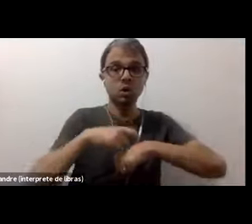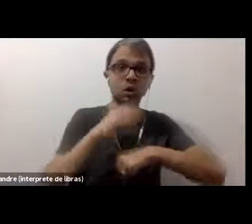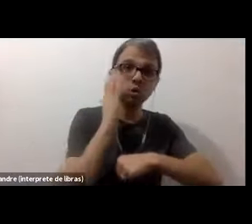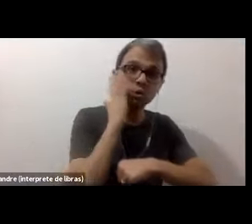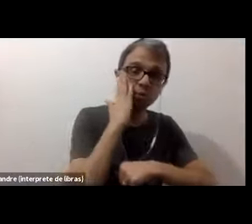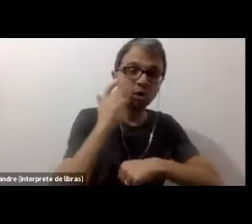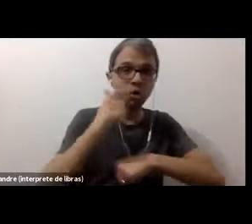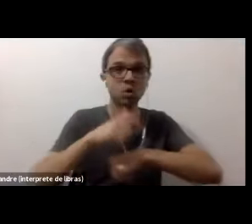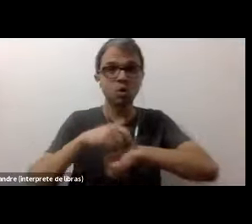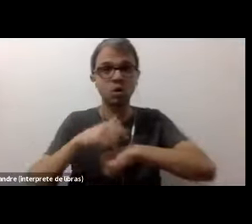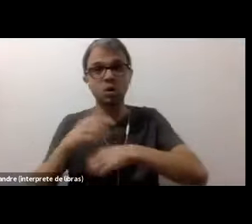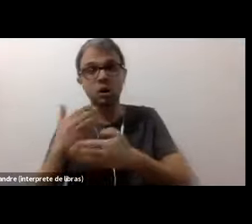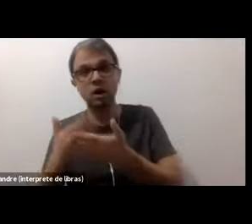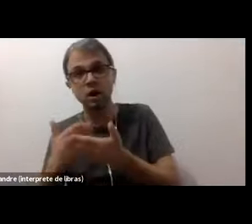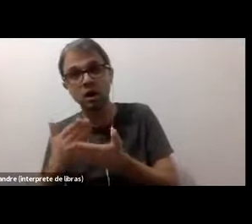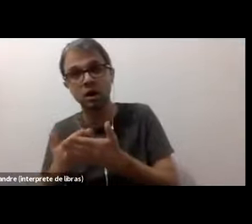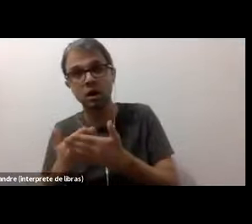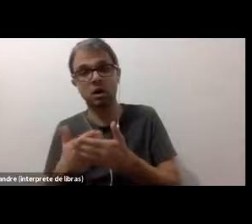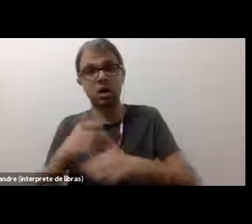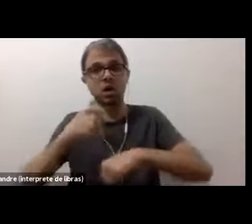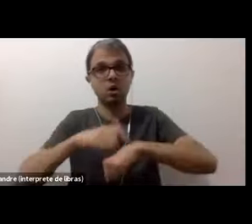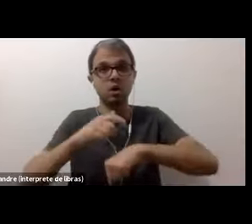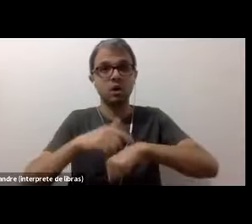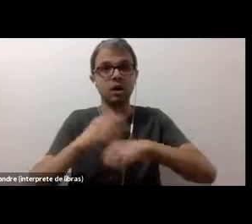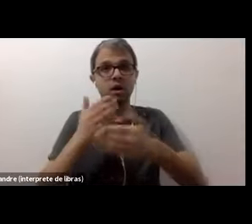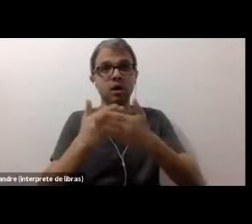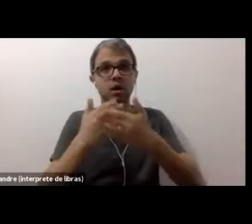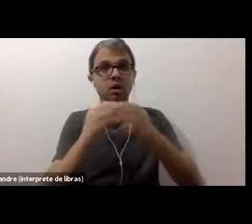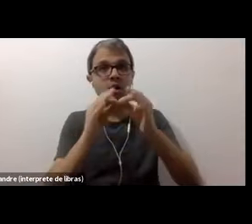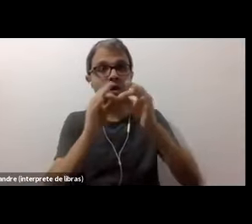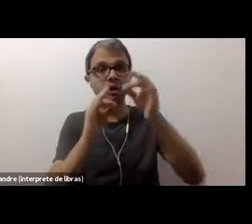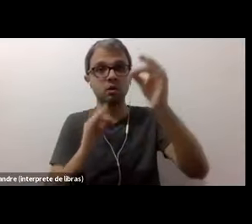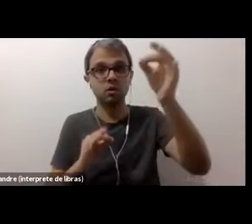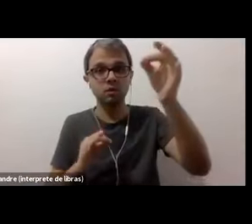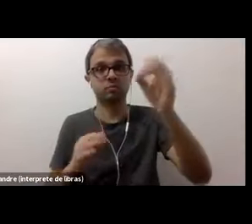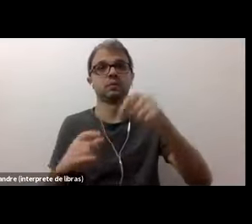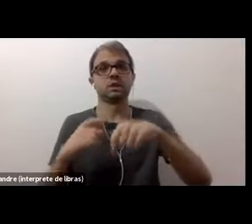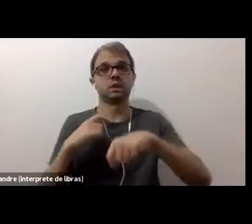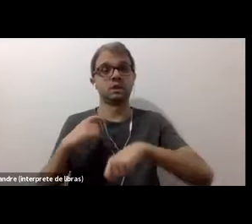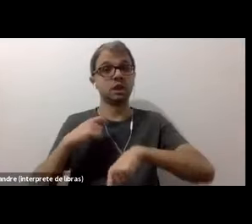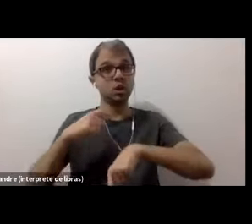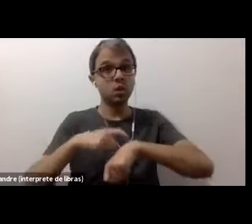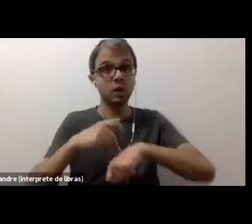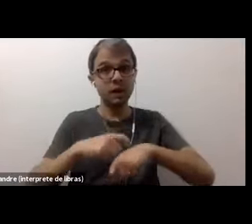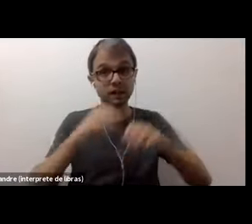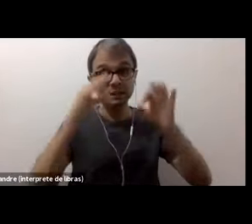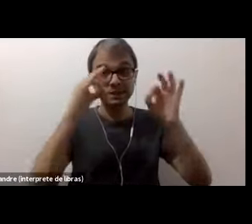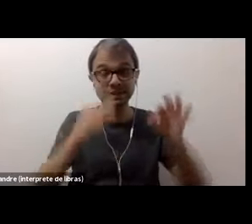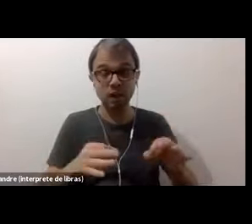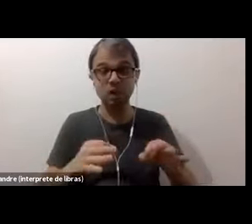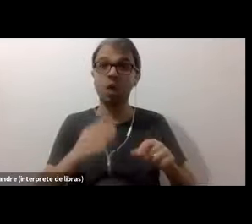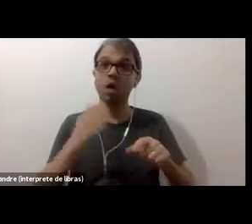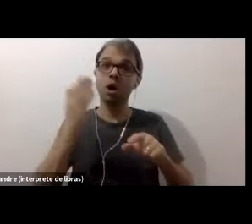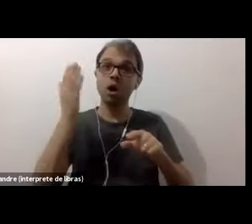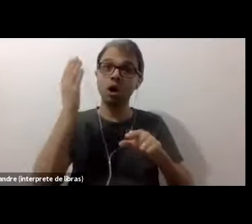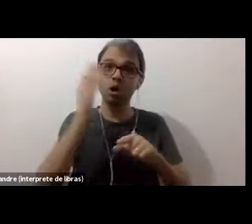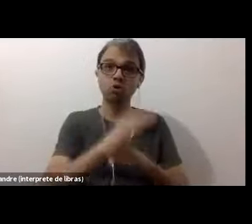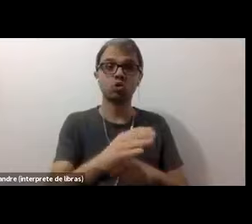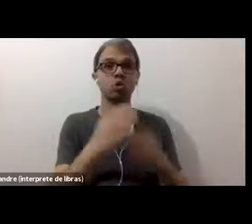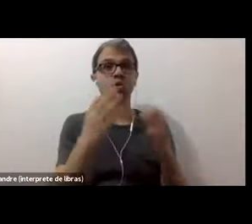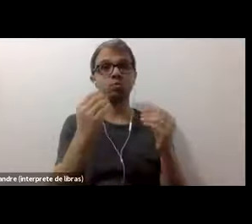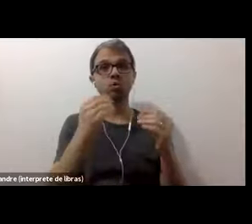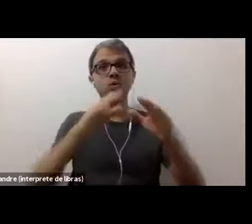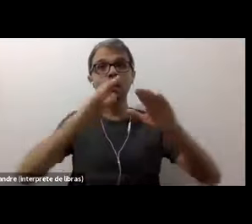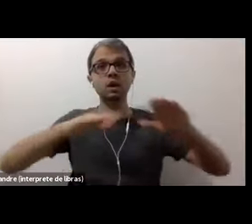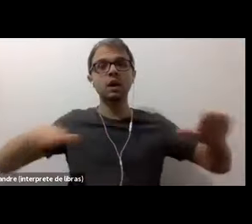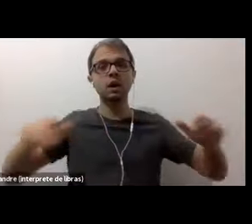lá por videoconferências, tem o horário das tarefas. Então, isso ajuda muito a criança a se organizar e a se